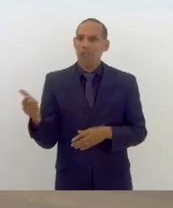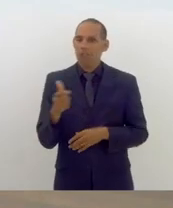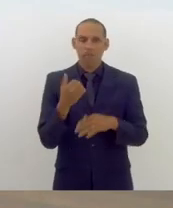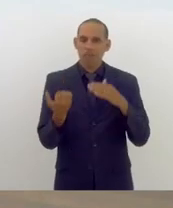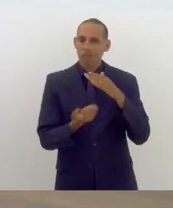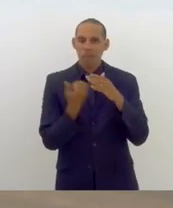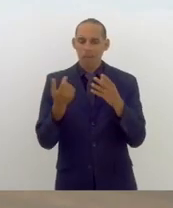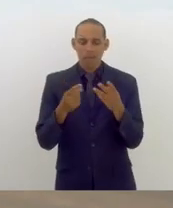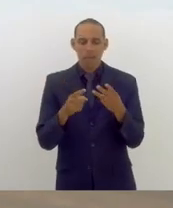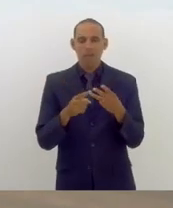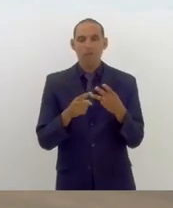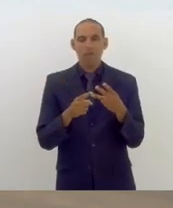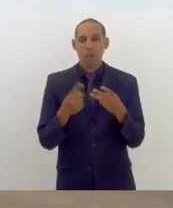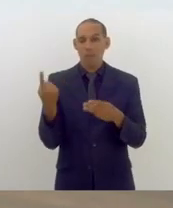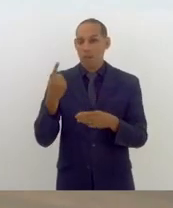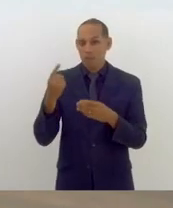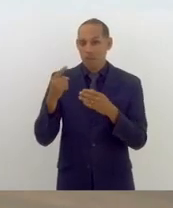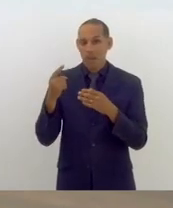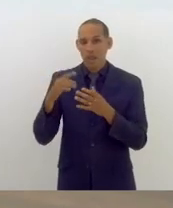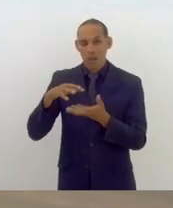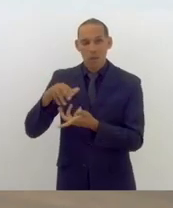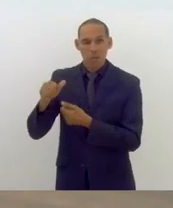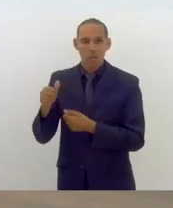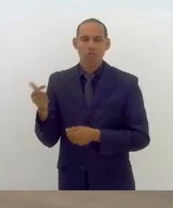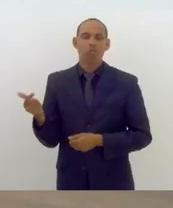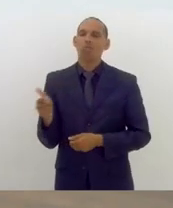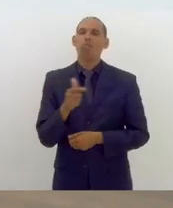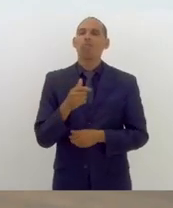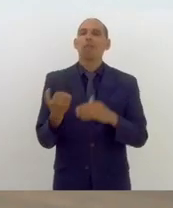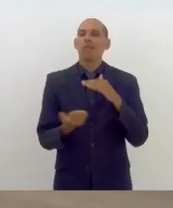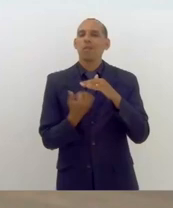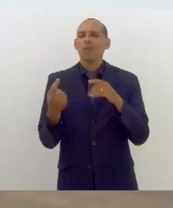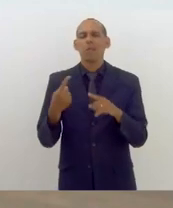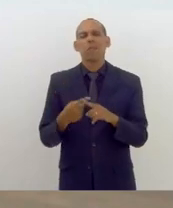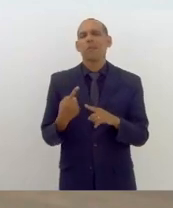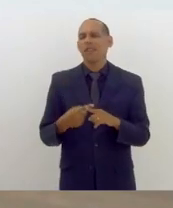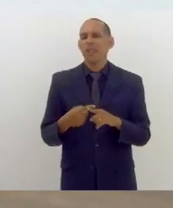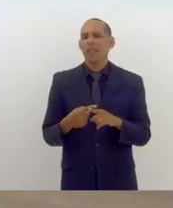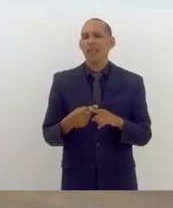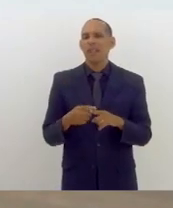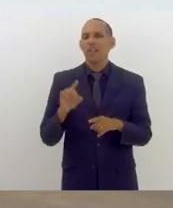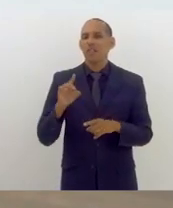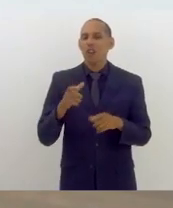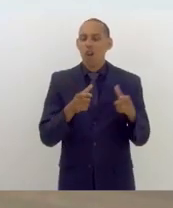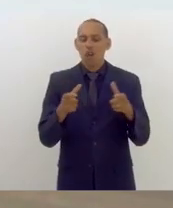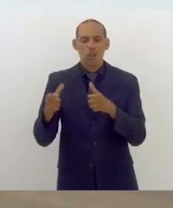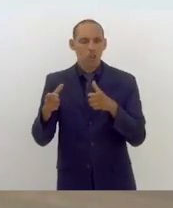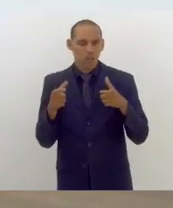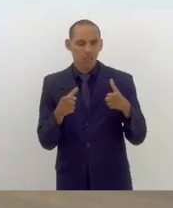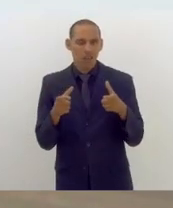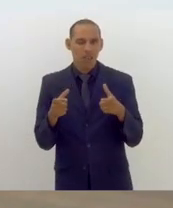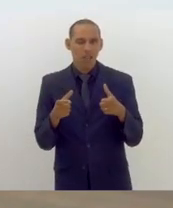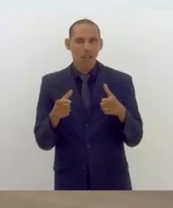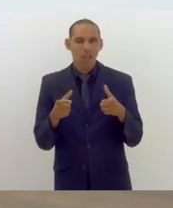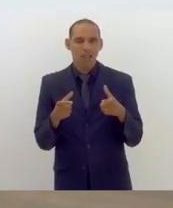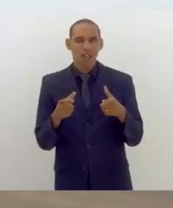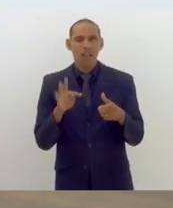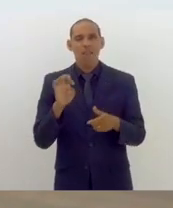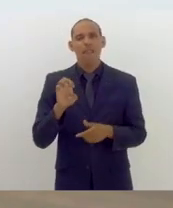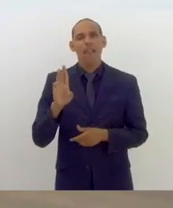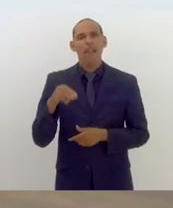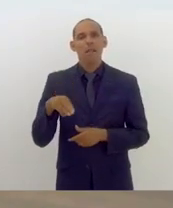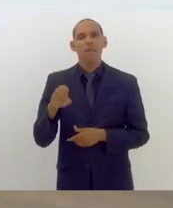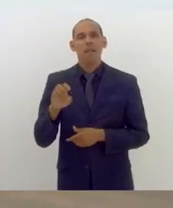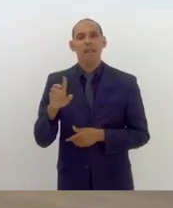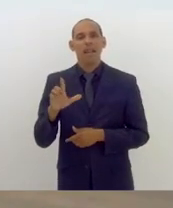em países do dito primeiro mundo por que que essa empresa só chega com as suas termelétricas flutuantes em países